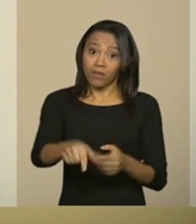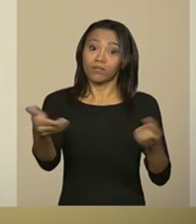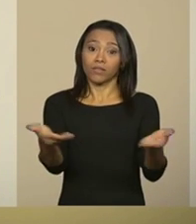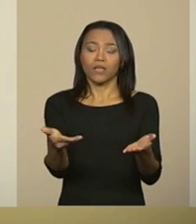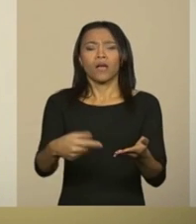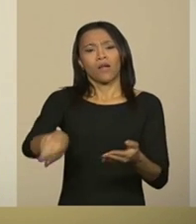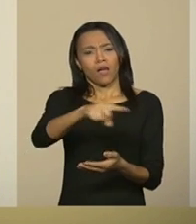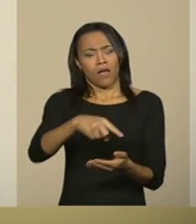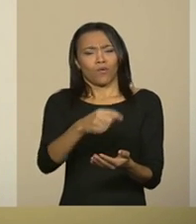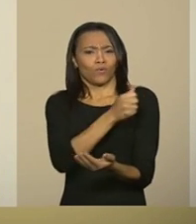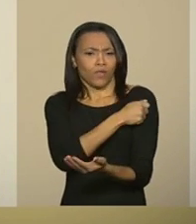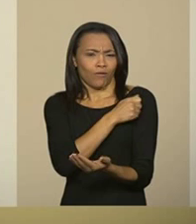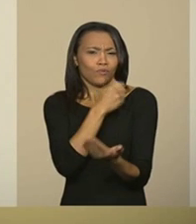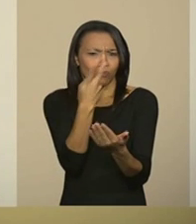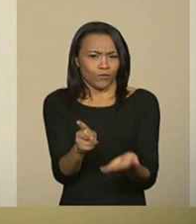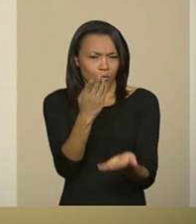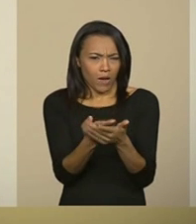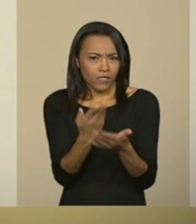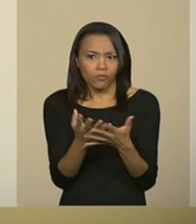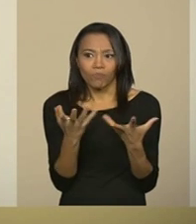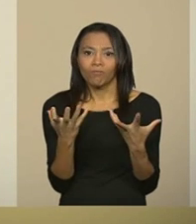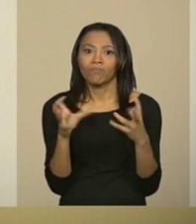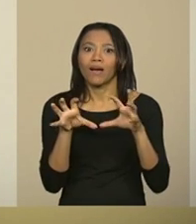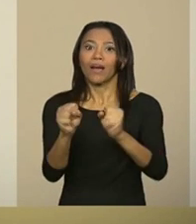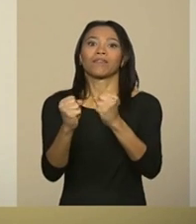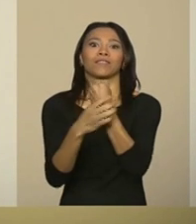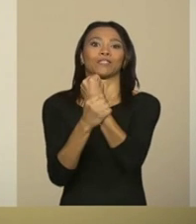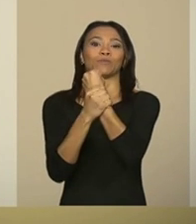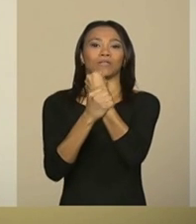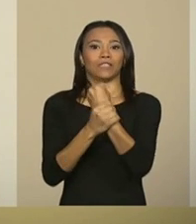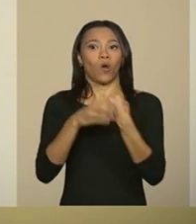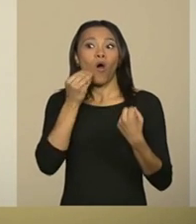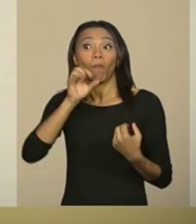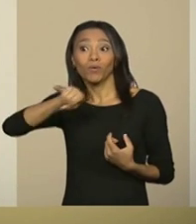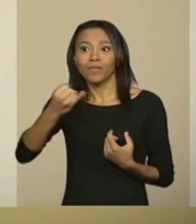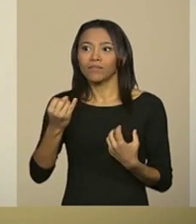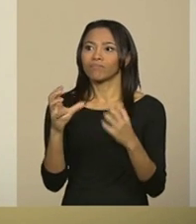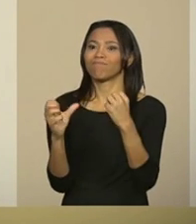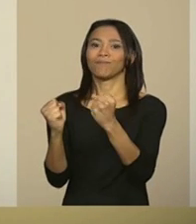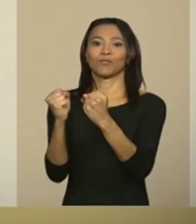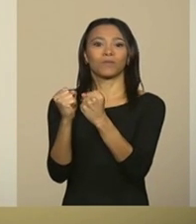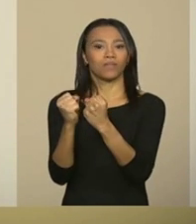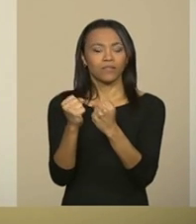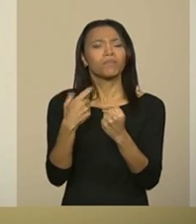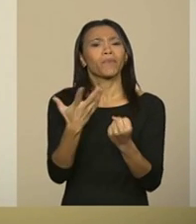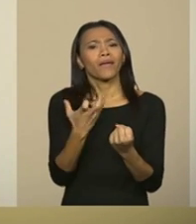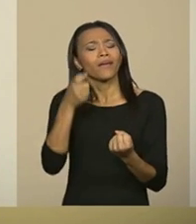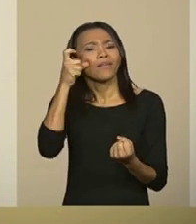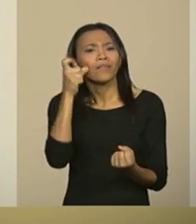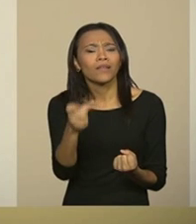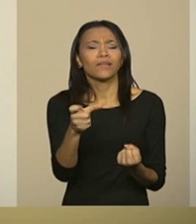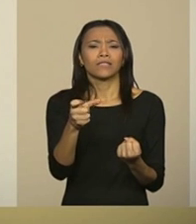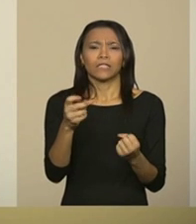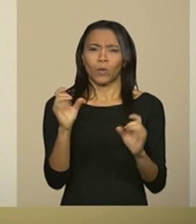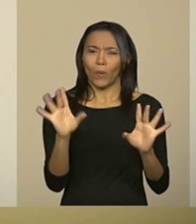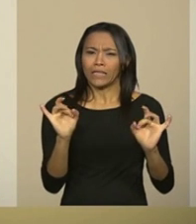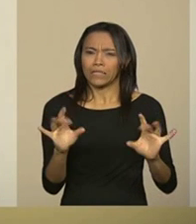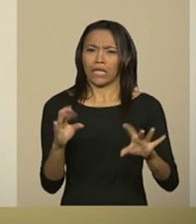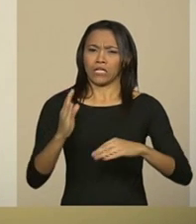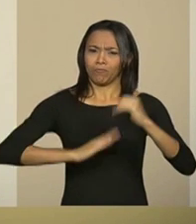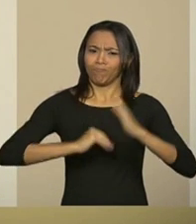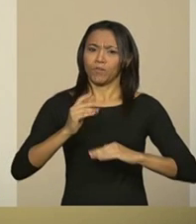sabe luciano está agarrando as oportunidades que aparecem ele está interessado em ter uma qualificação e